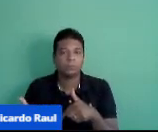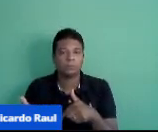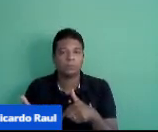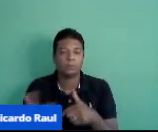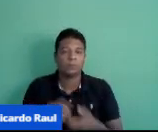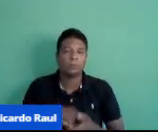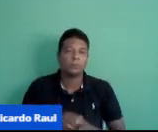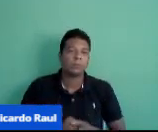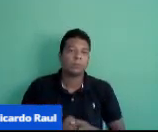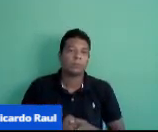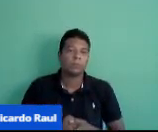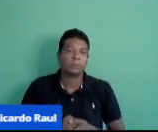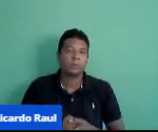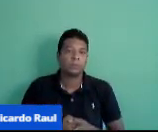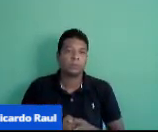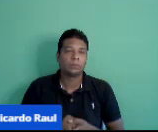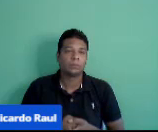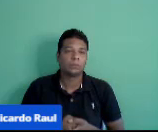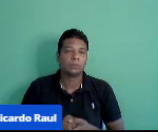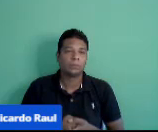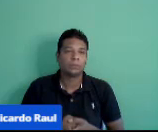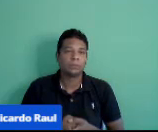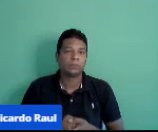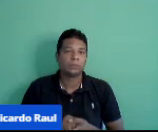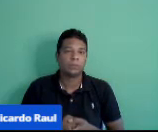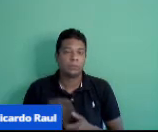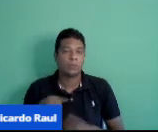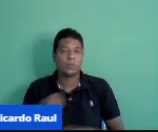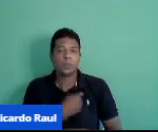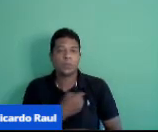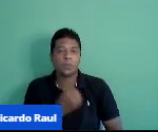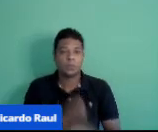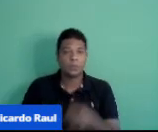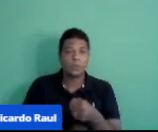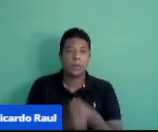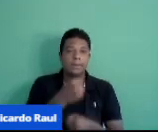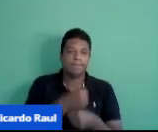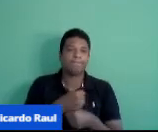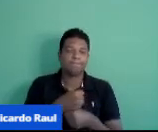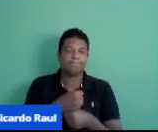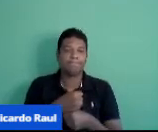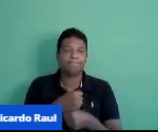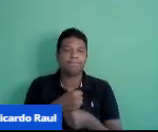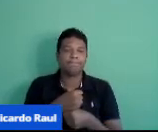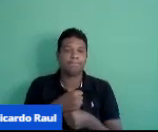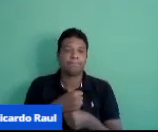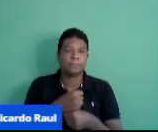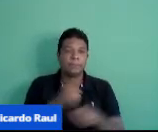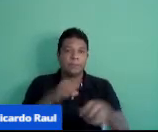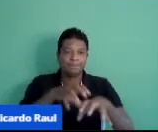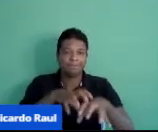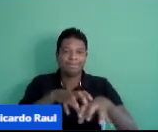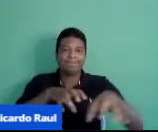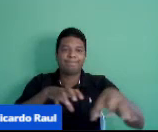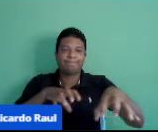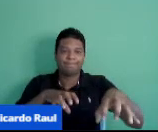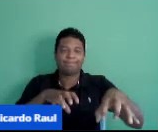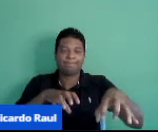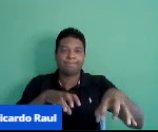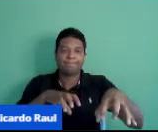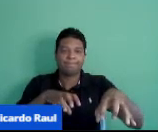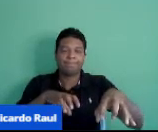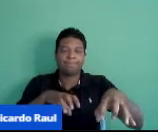considerando, inclusive, como foi o nosso ano passado, né, que foi um remoto também, então,